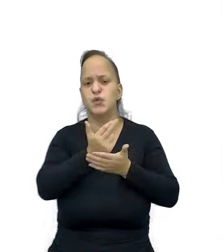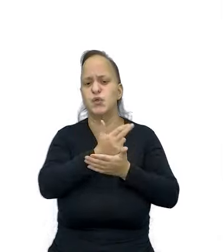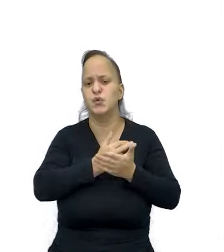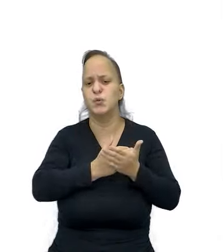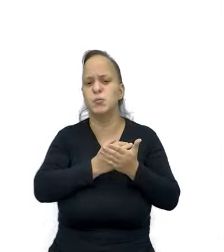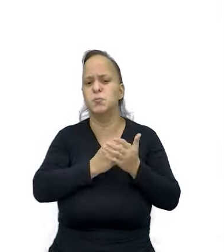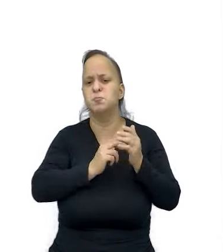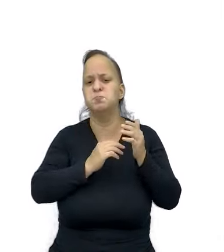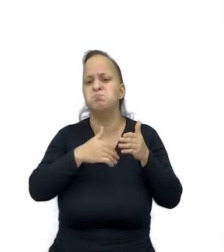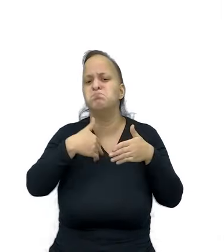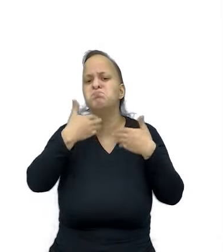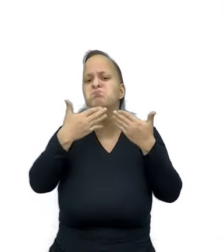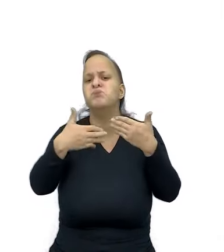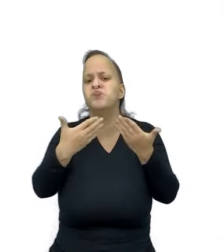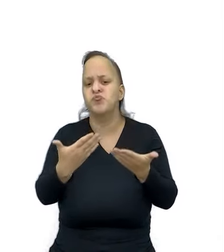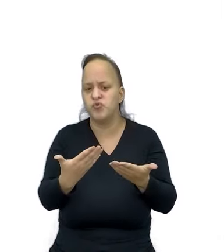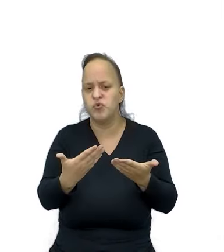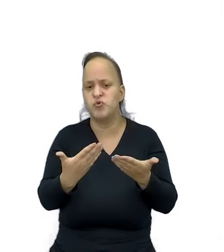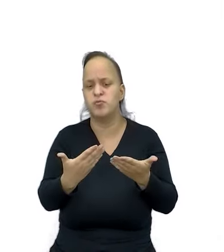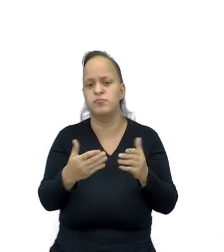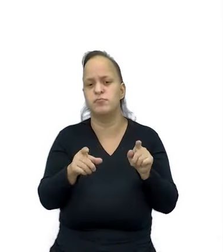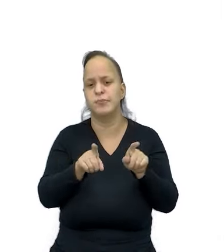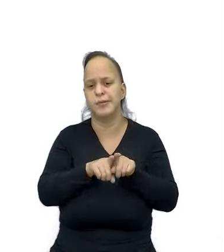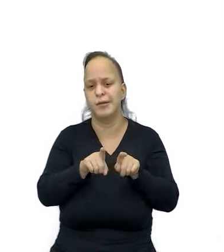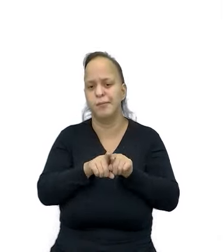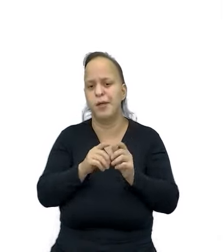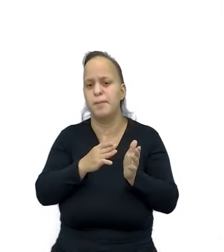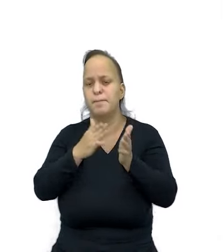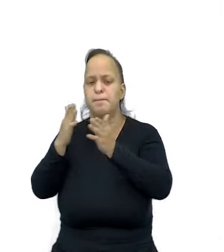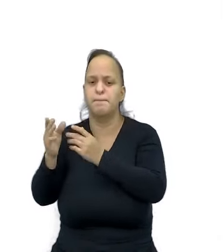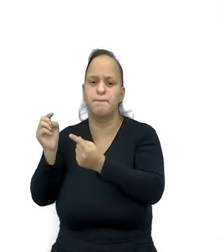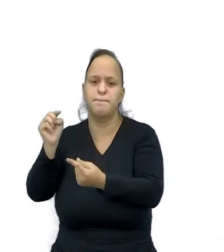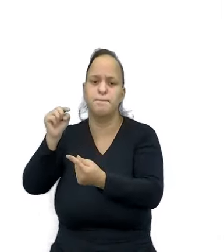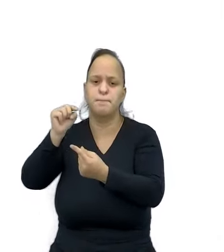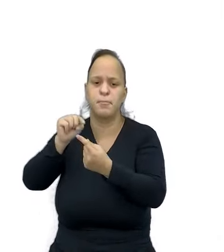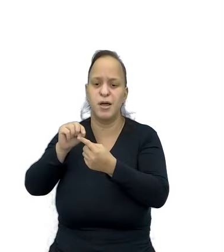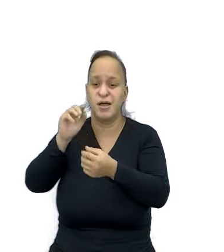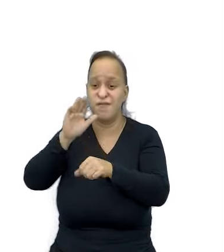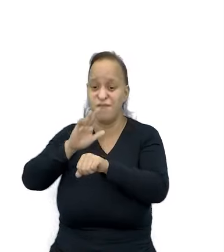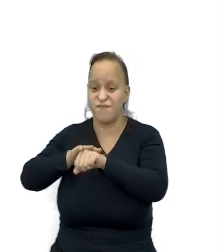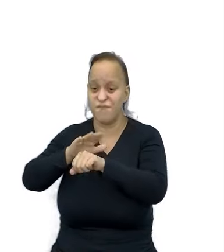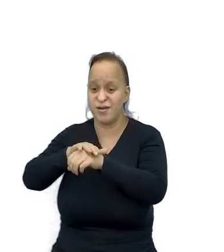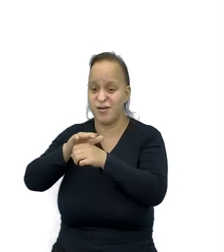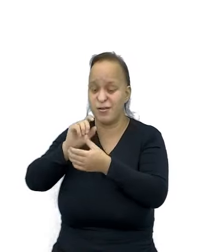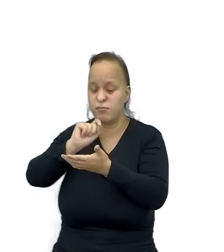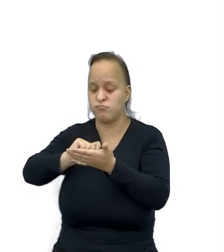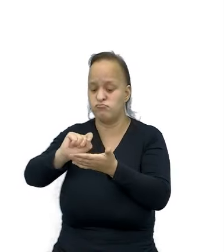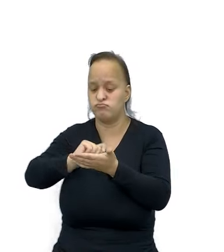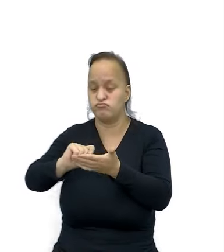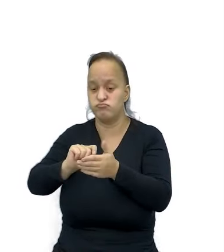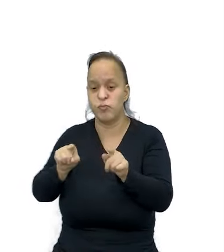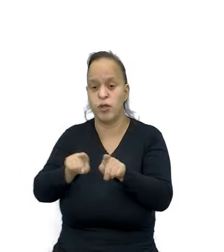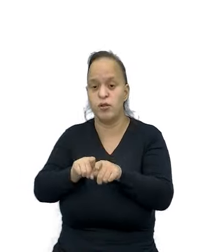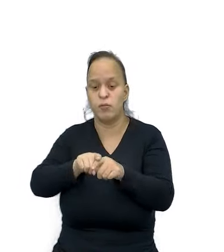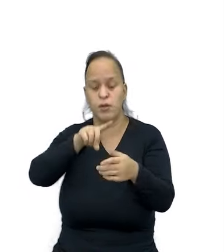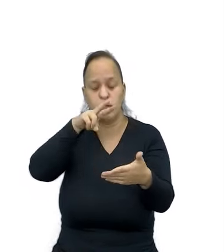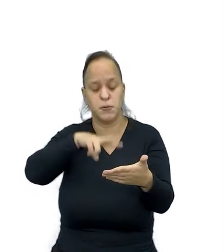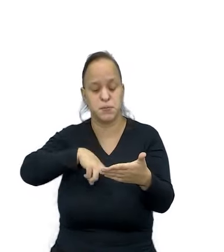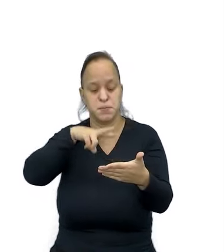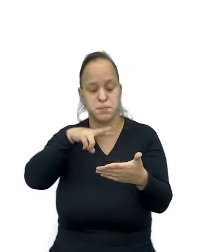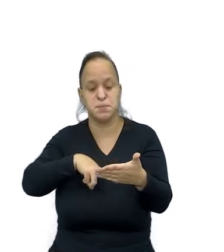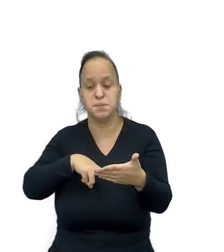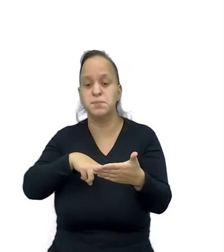objetivo, então, de se produzir, de se ler também aí essa resenha. E aí, depois, finalização da aula, né,